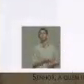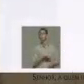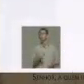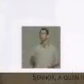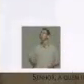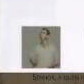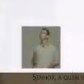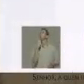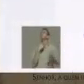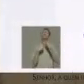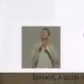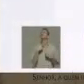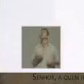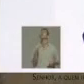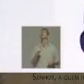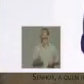ele?